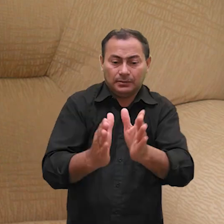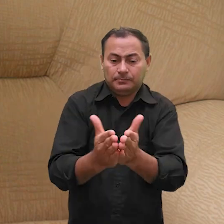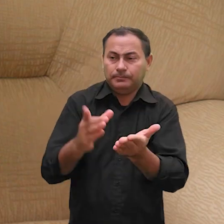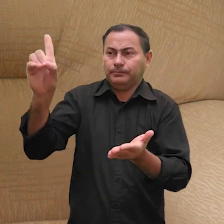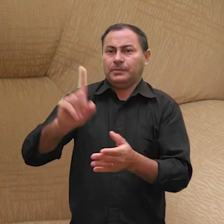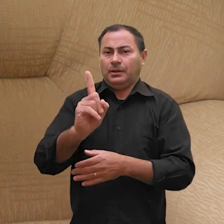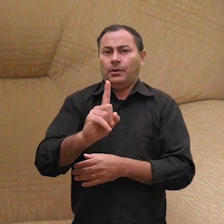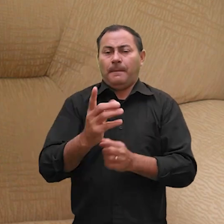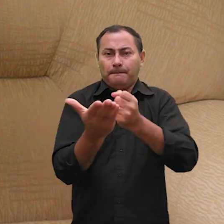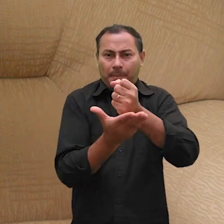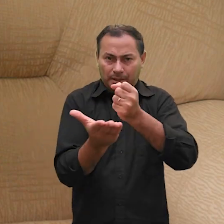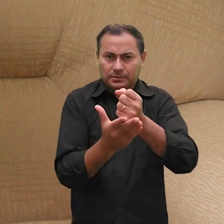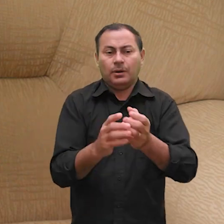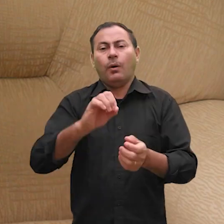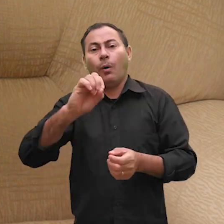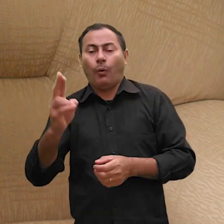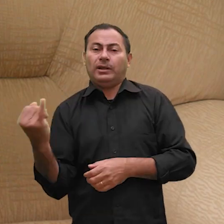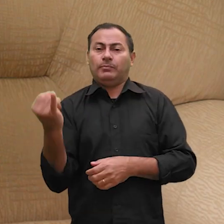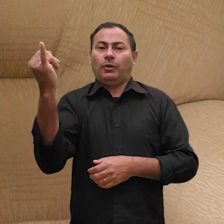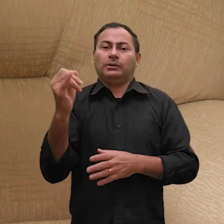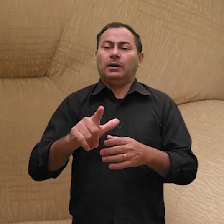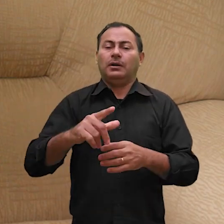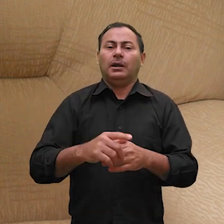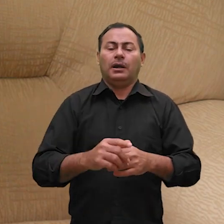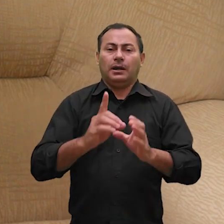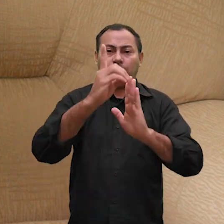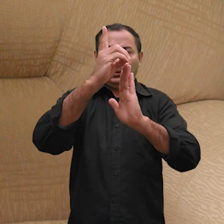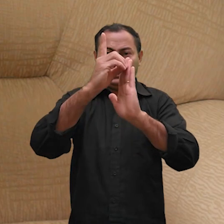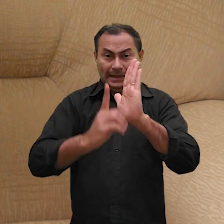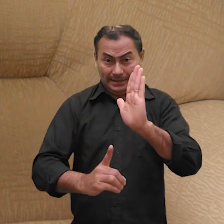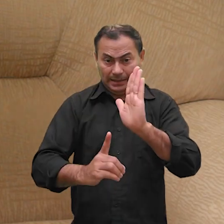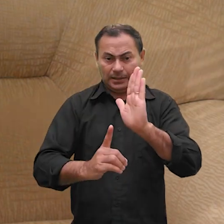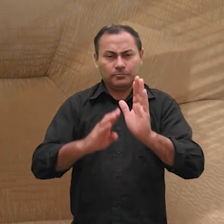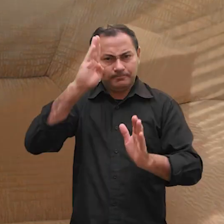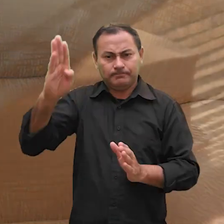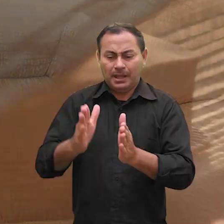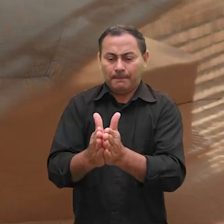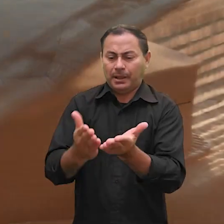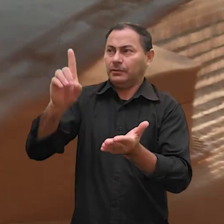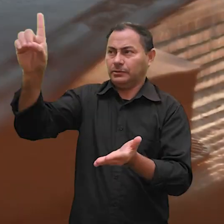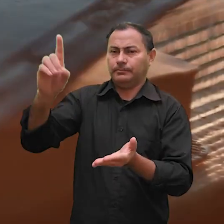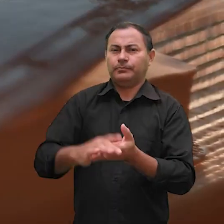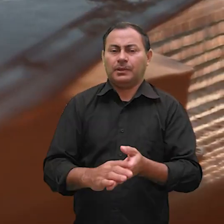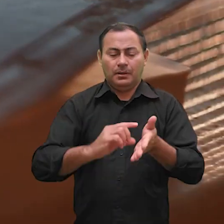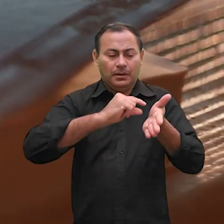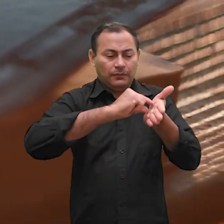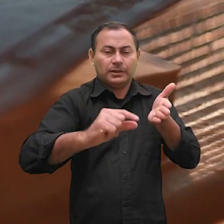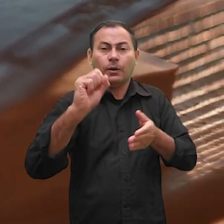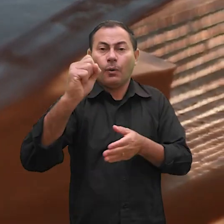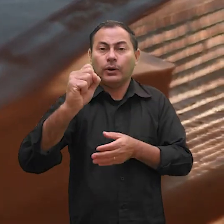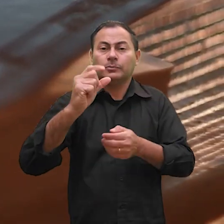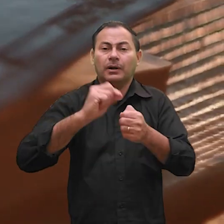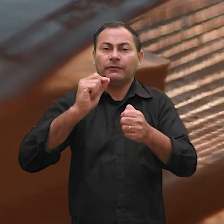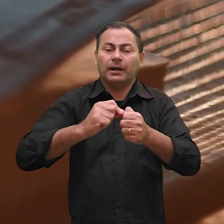detalhes na Escritura que não são básicos ou tão importantes quanto as doutrinas fundamentais da Palavra de Deus. Há um